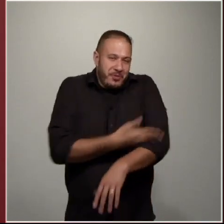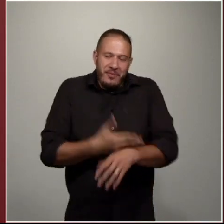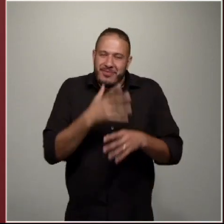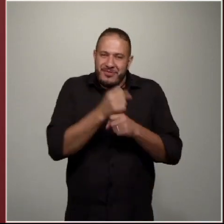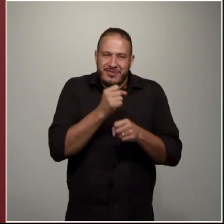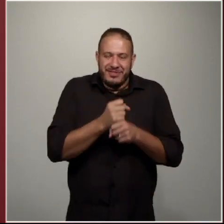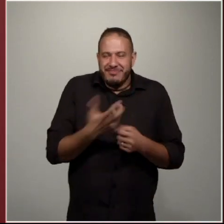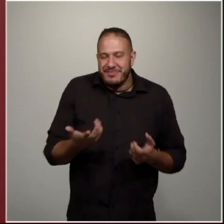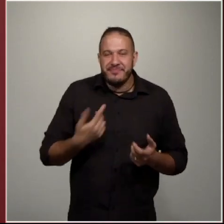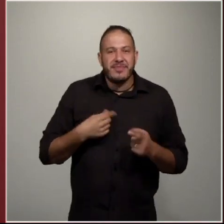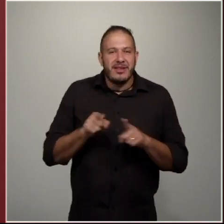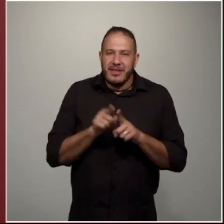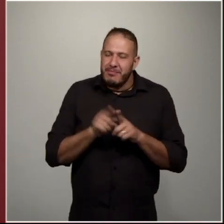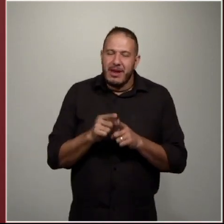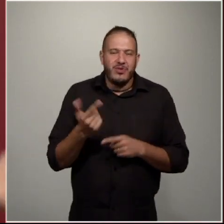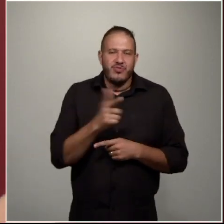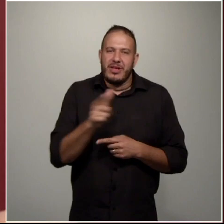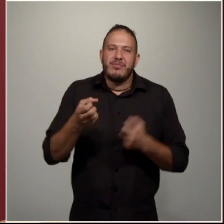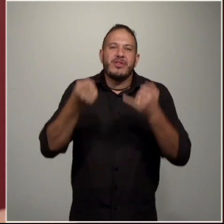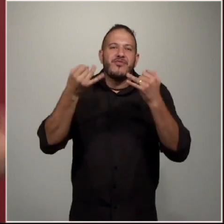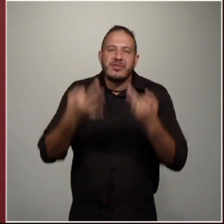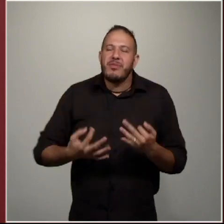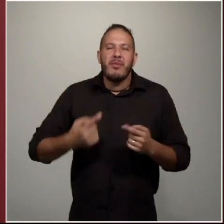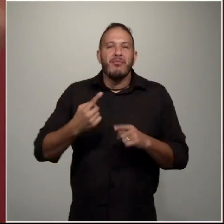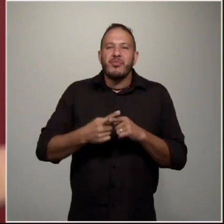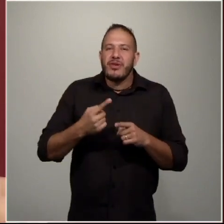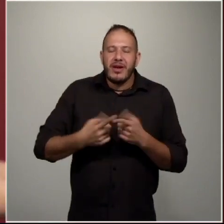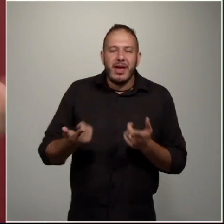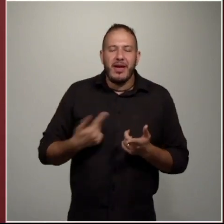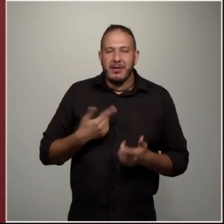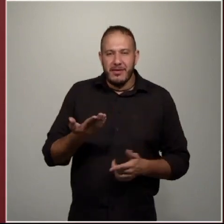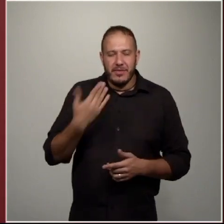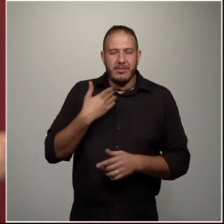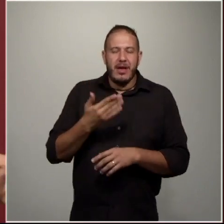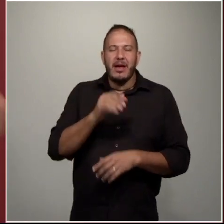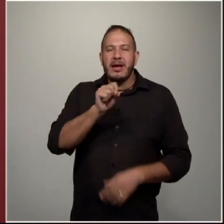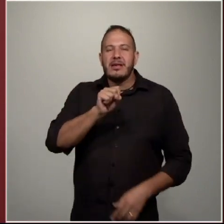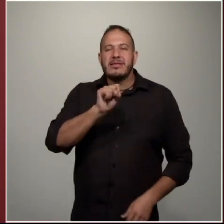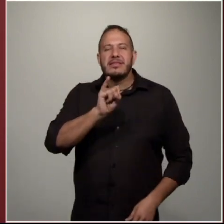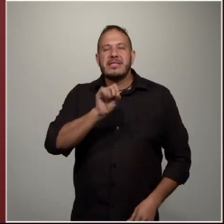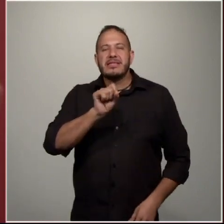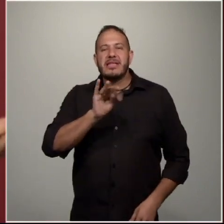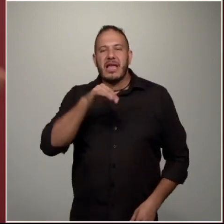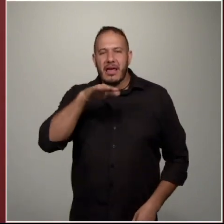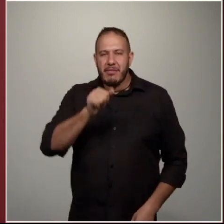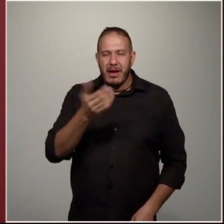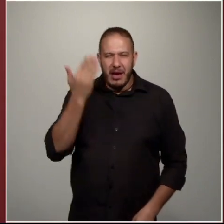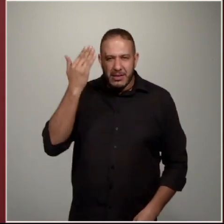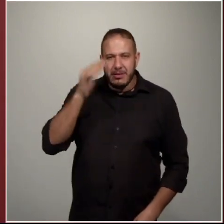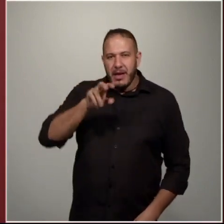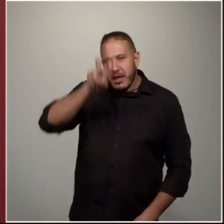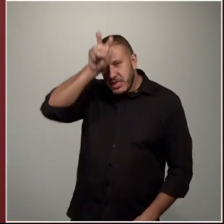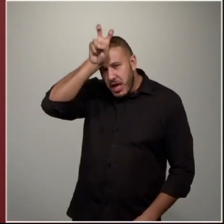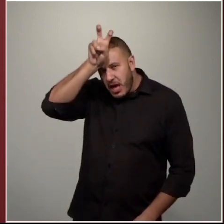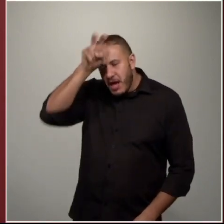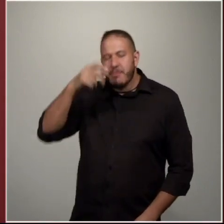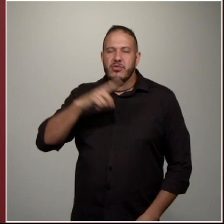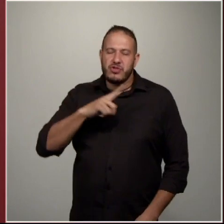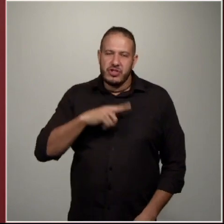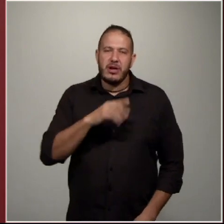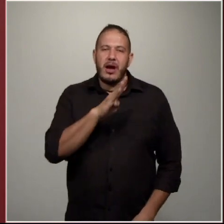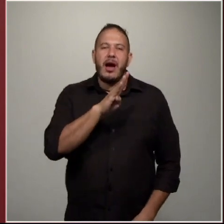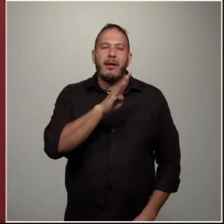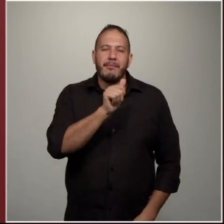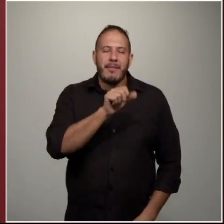dizer assim como a gente também não vai ter uma justificativa do porquê que o sistema egípcia era diferente tinha base 10 mas é um sistema só adjetivo